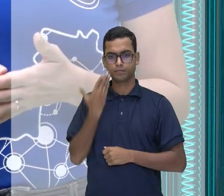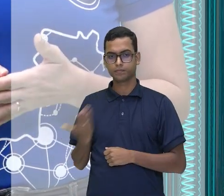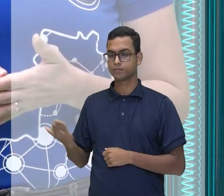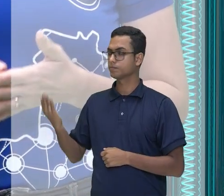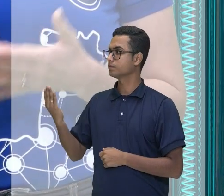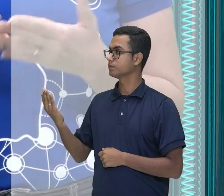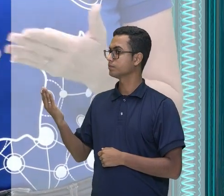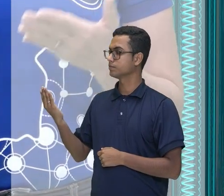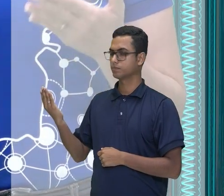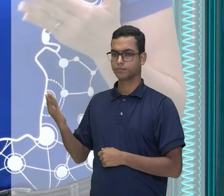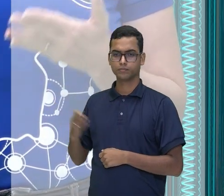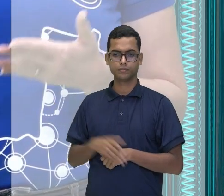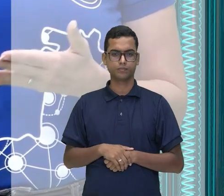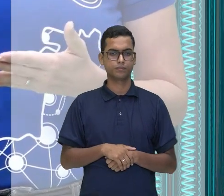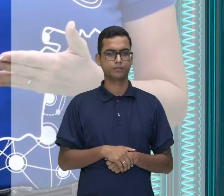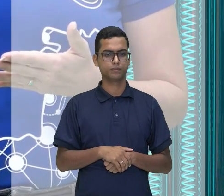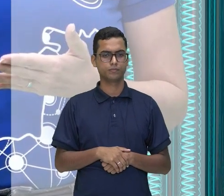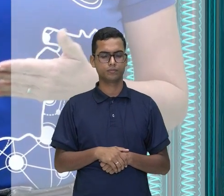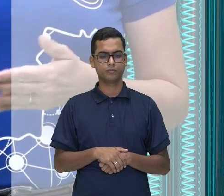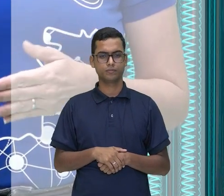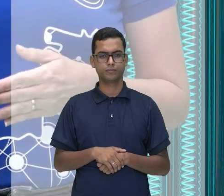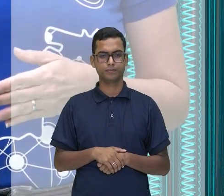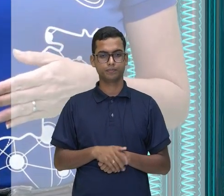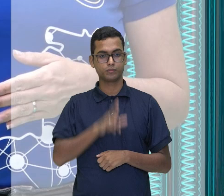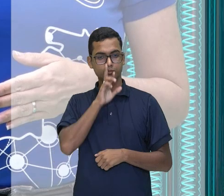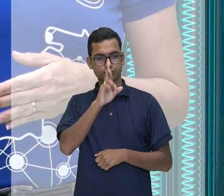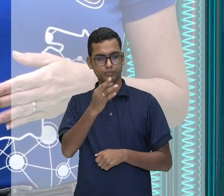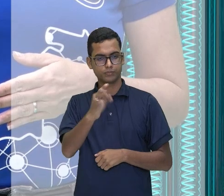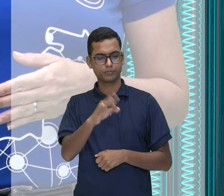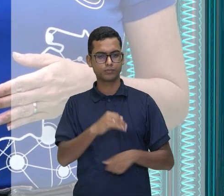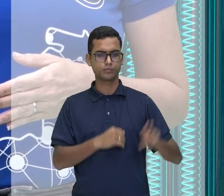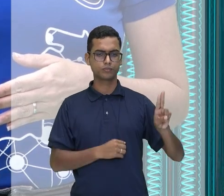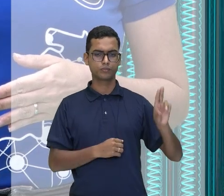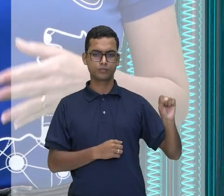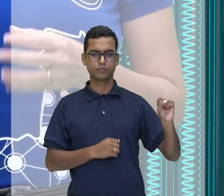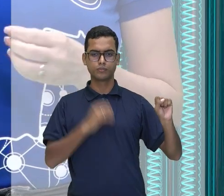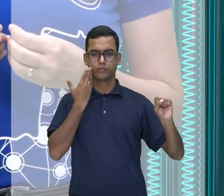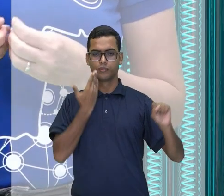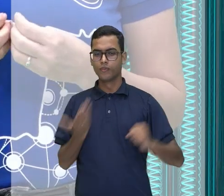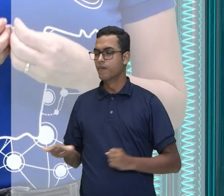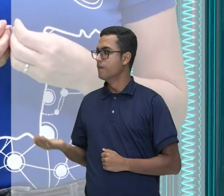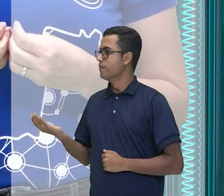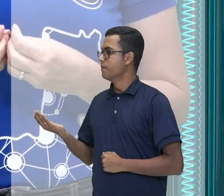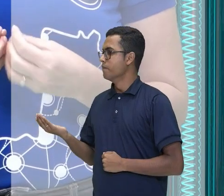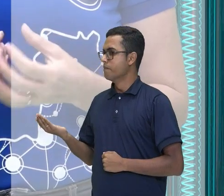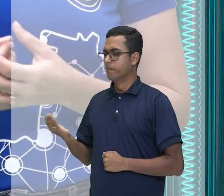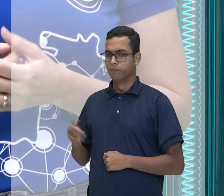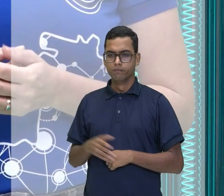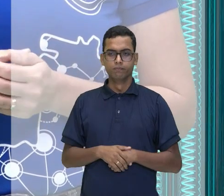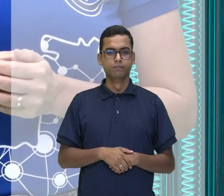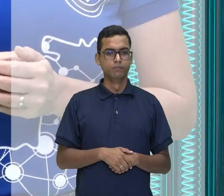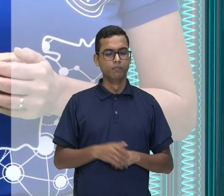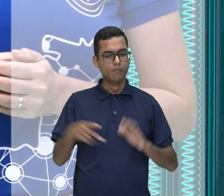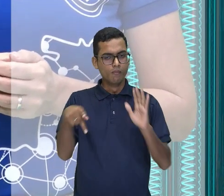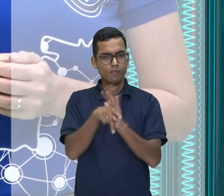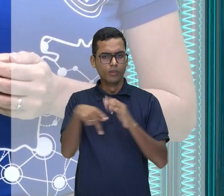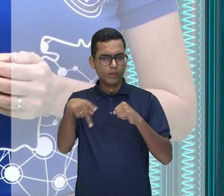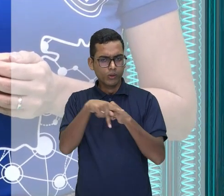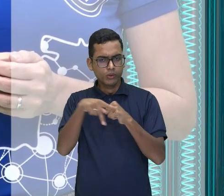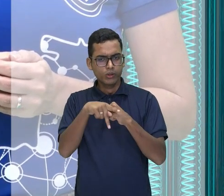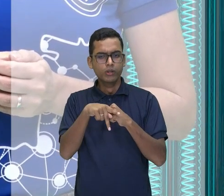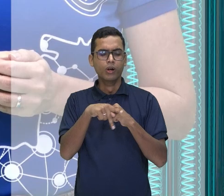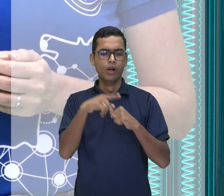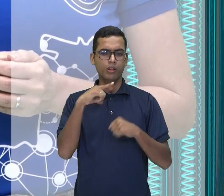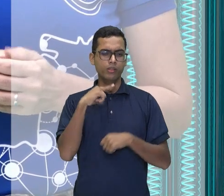on us. Conte conosco. Então, esse as aqui é o nosso pronome com função de